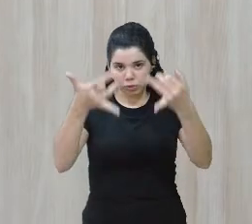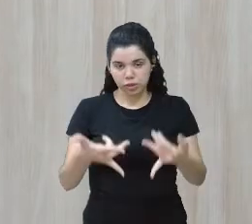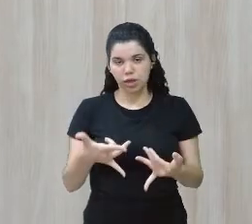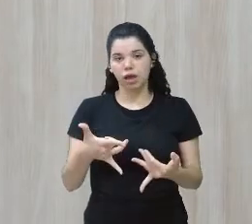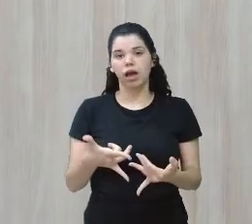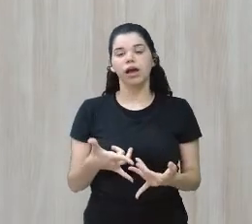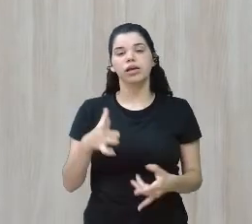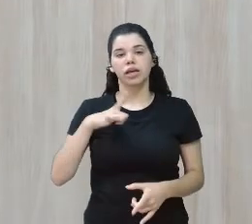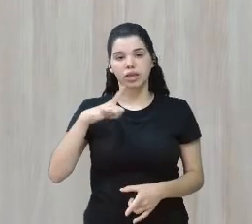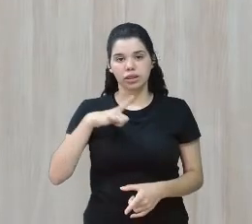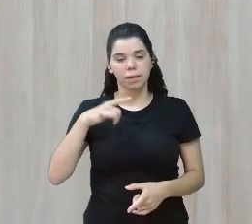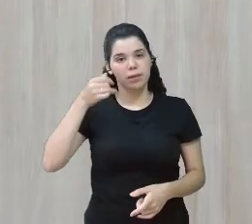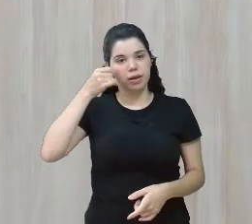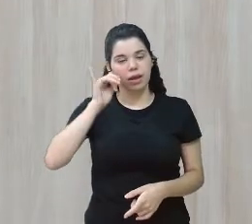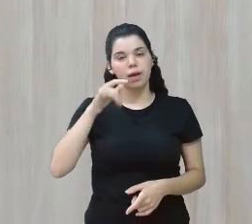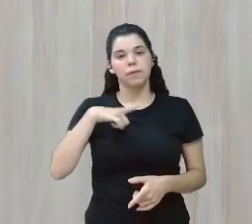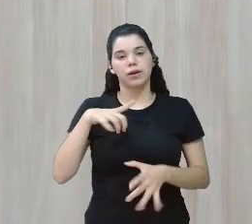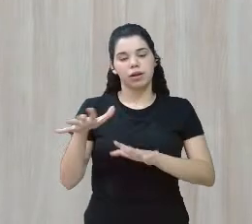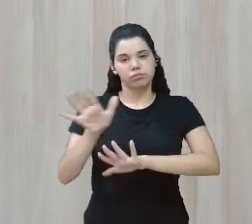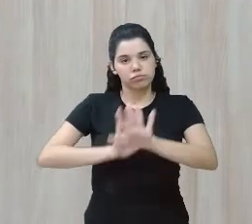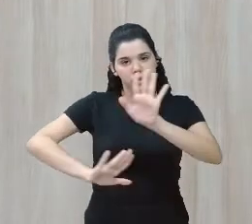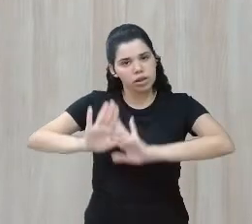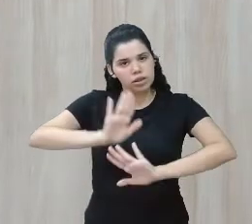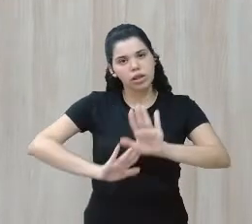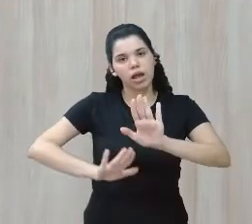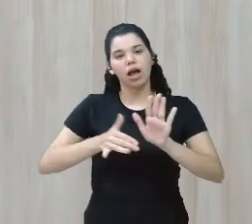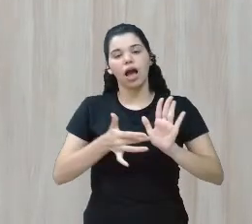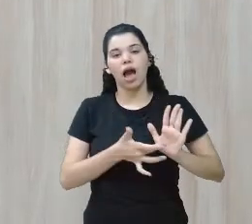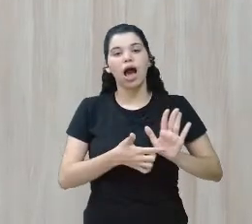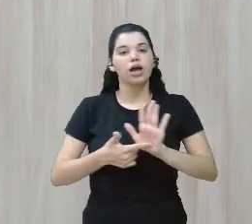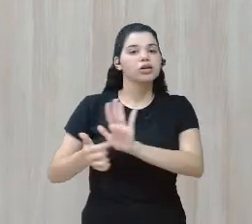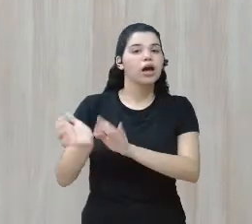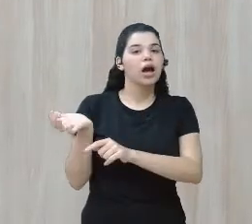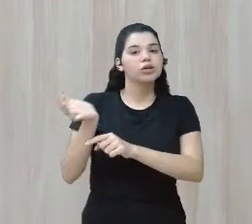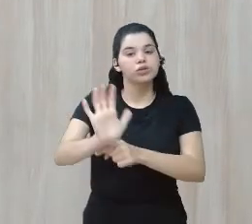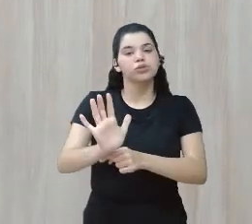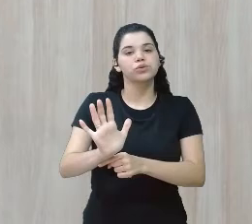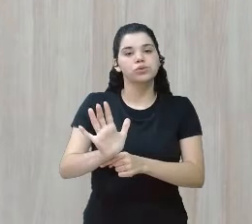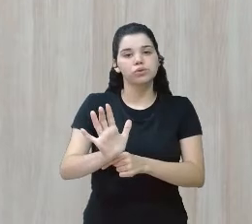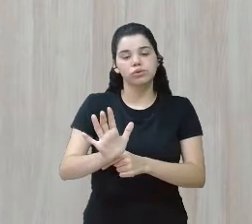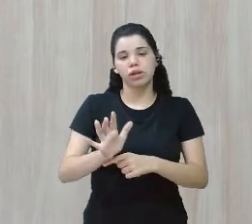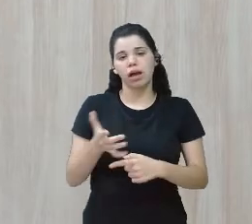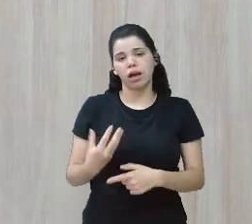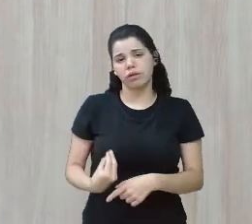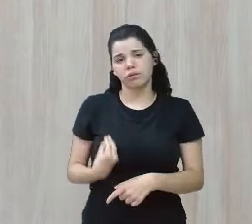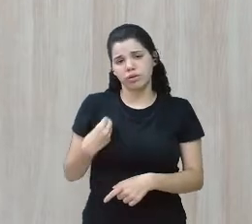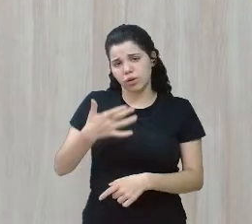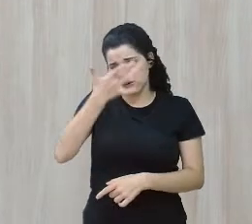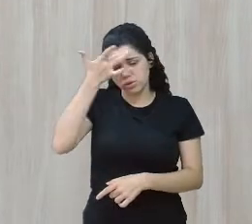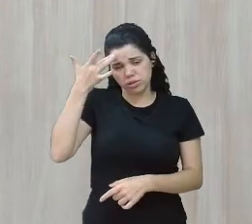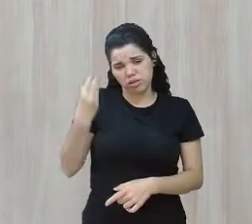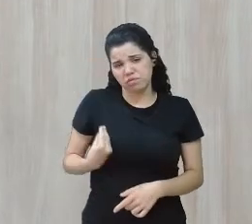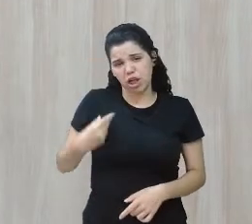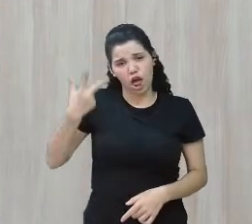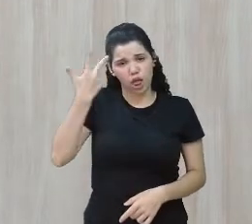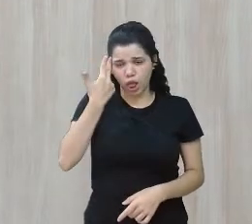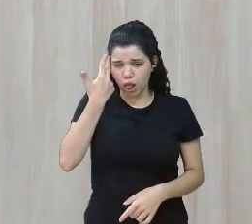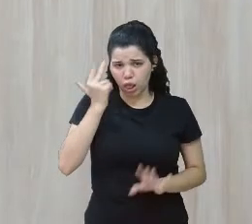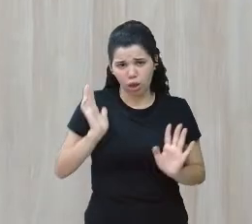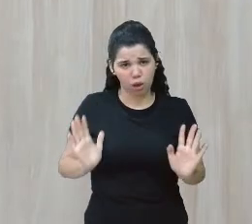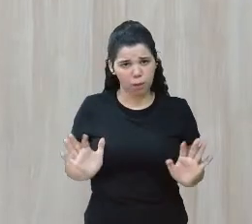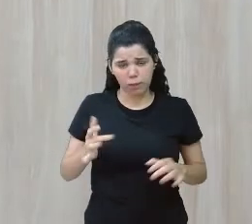medicamentos retrovirais, eles vão dando essa facilidade que você possa realizar todas as suas atividades e ter uma